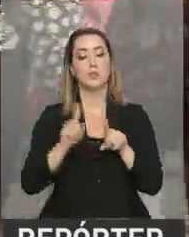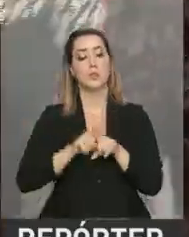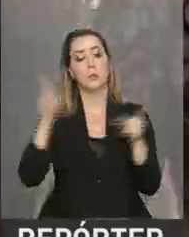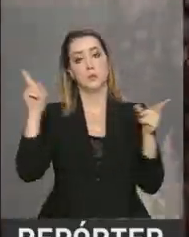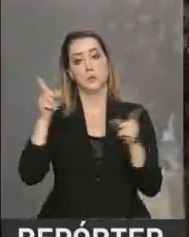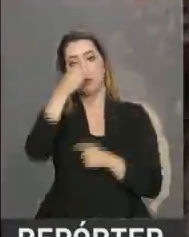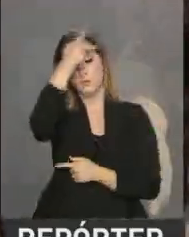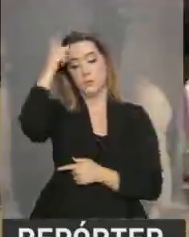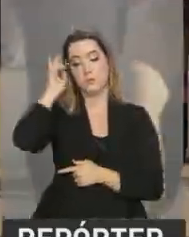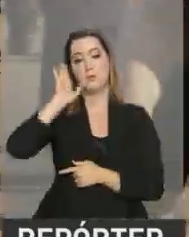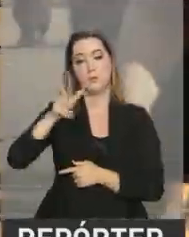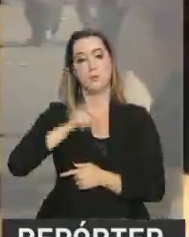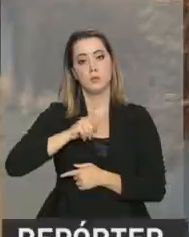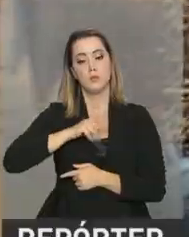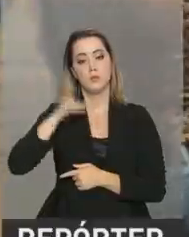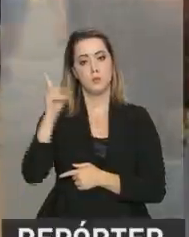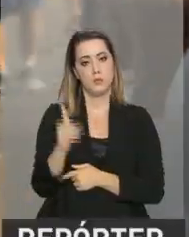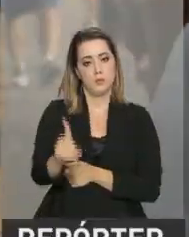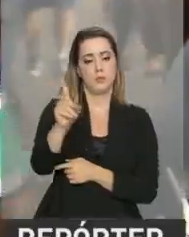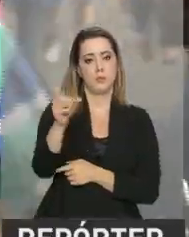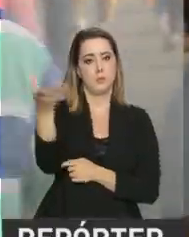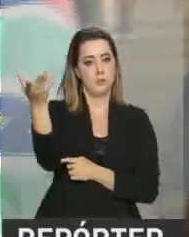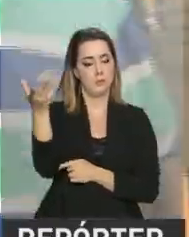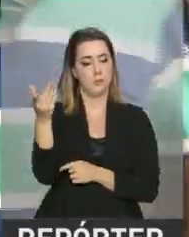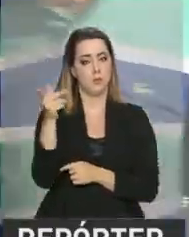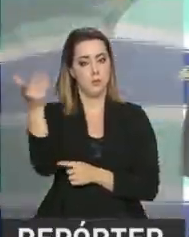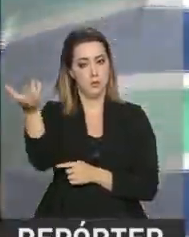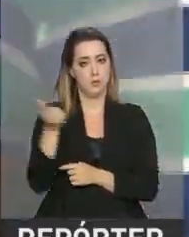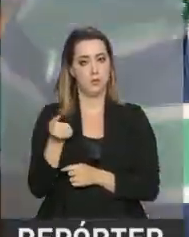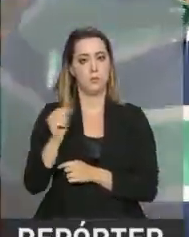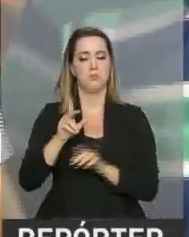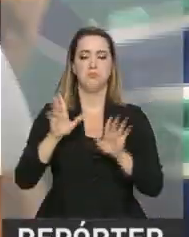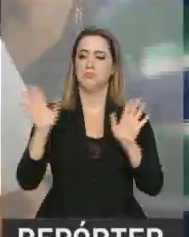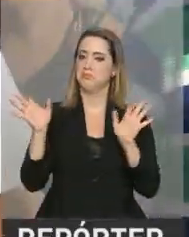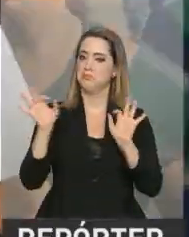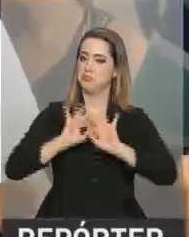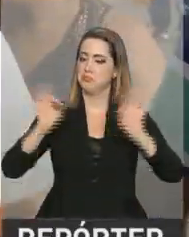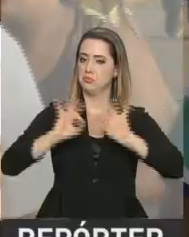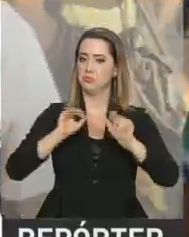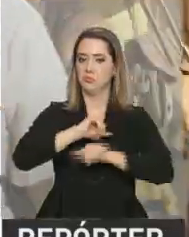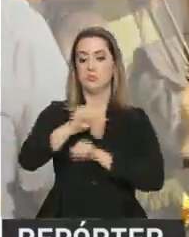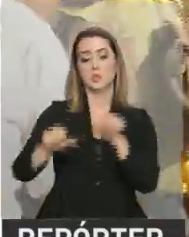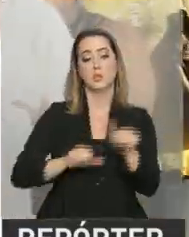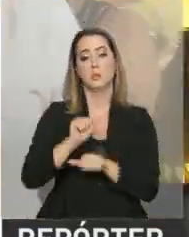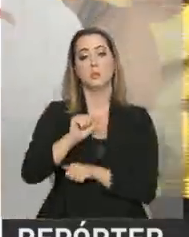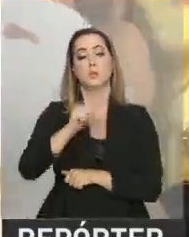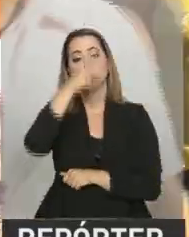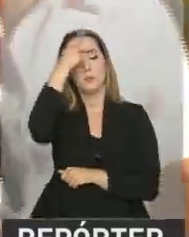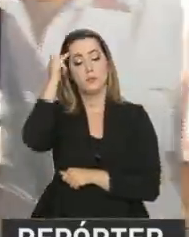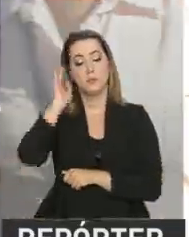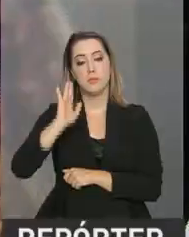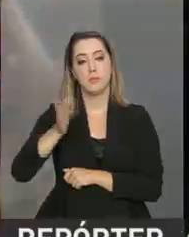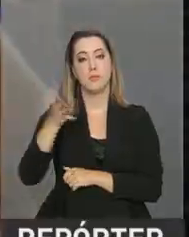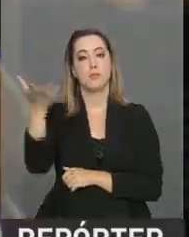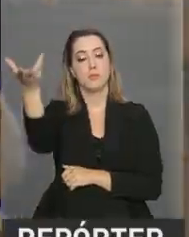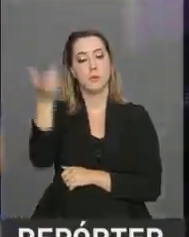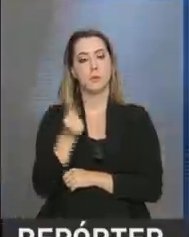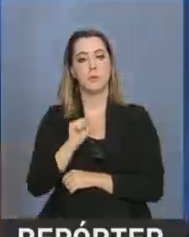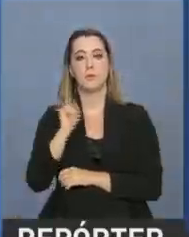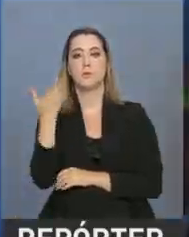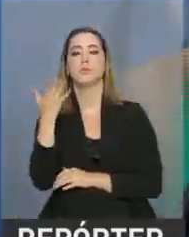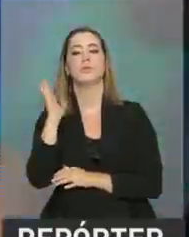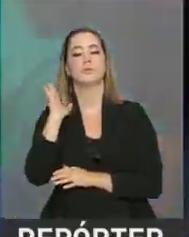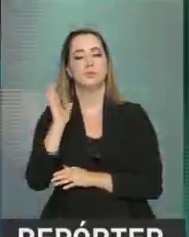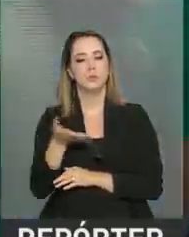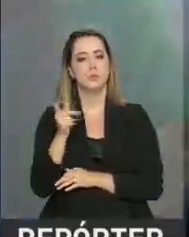adquiridos não será afetado nada muda para quem já recebe o benefício ou completou as condições de acesso até o